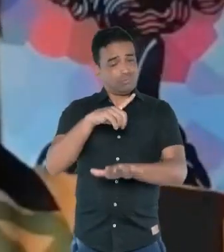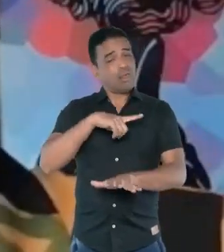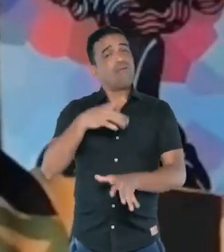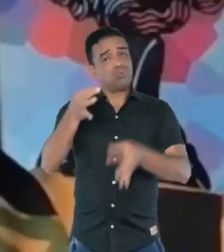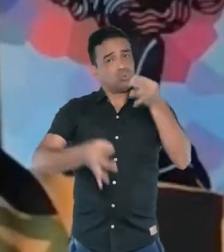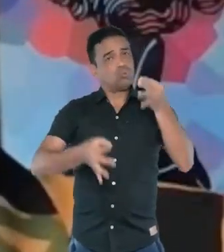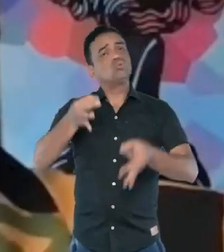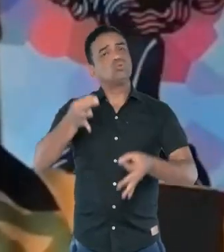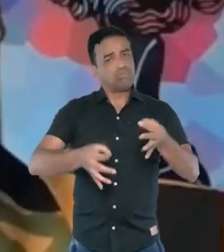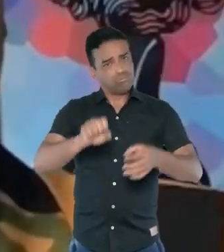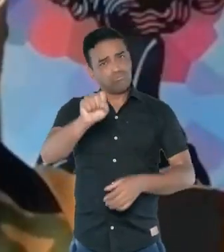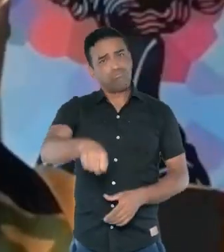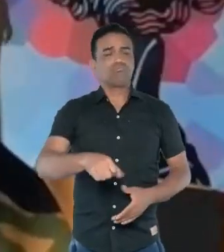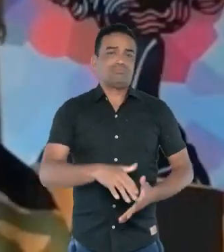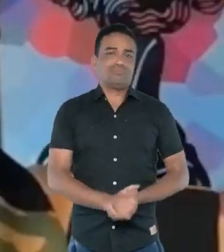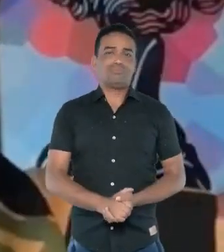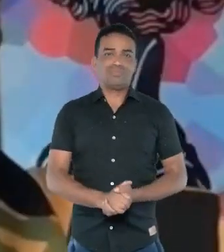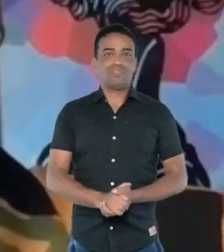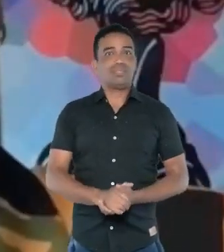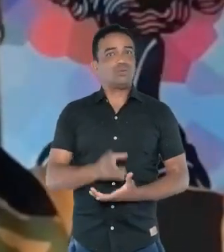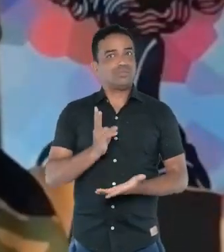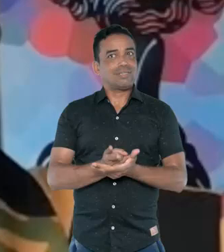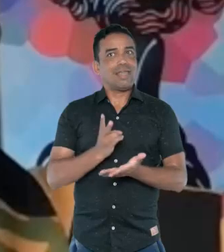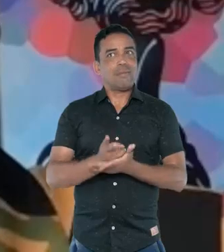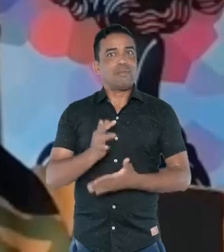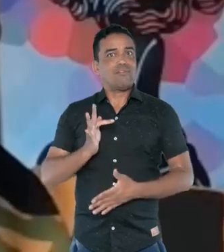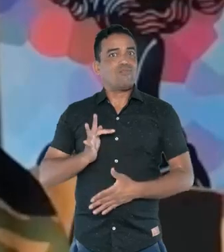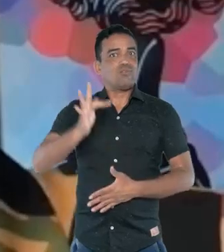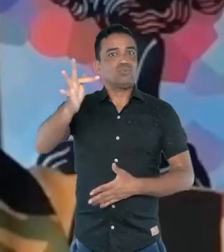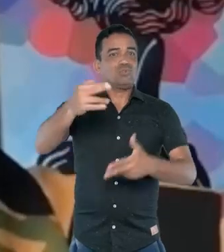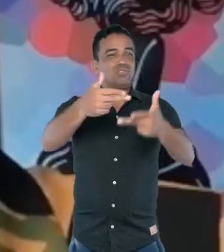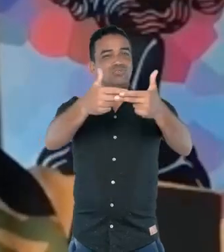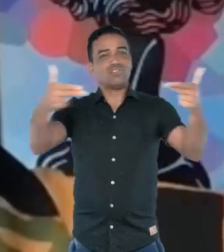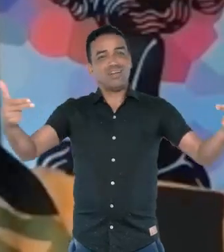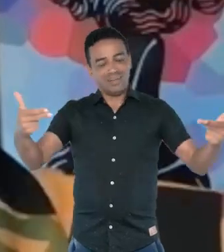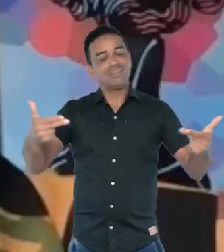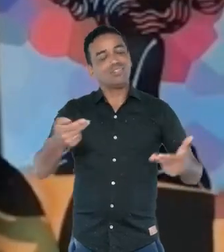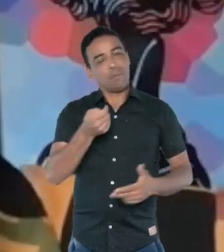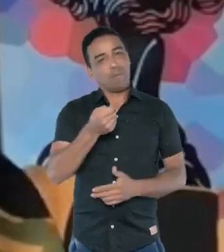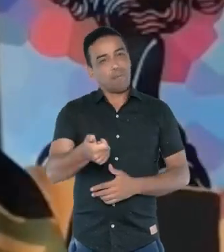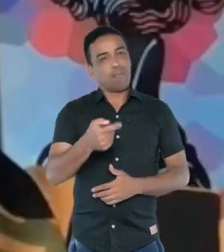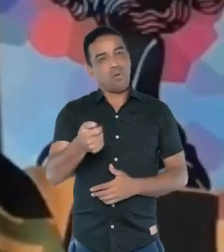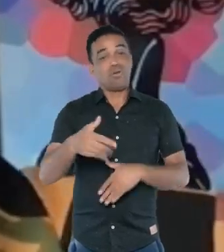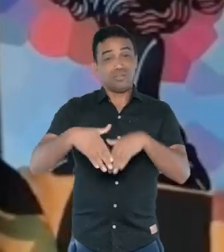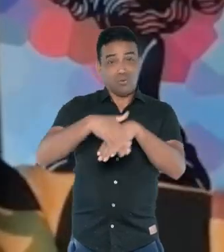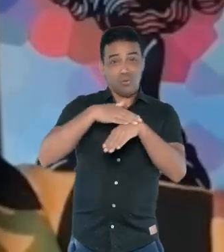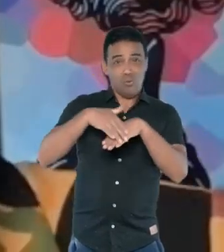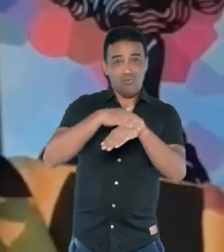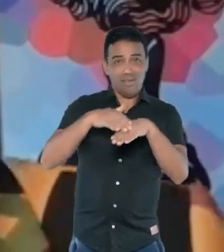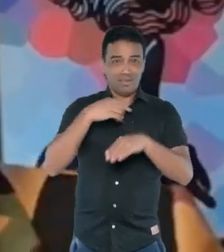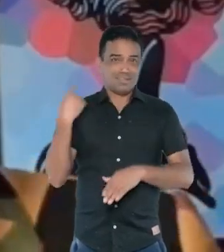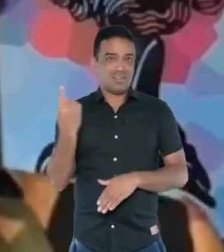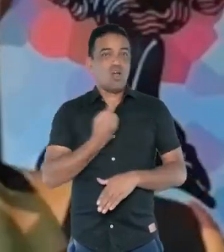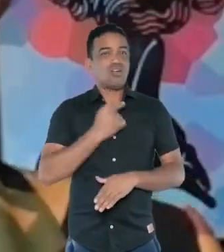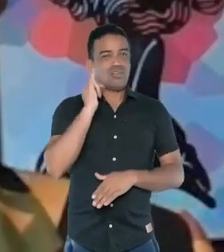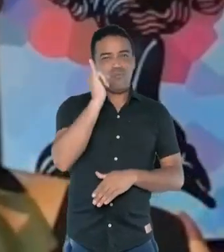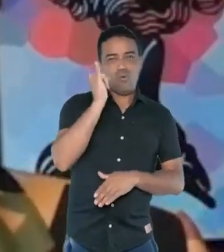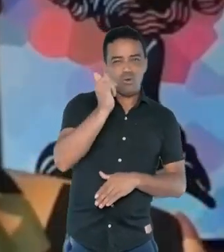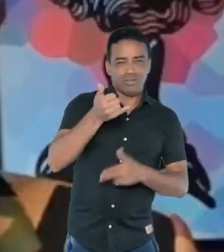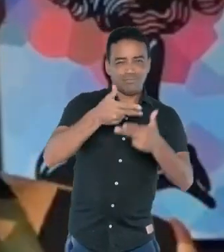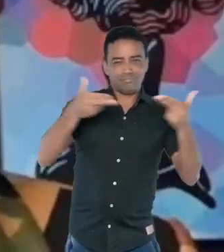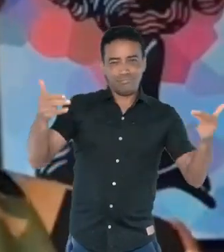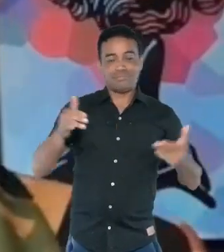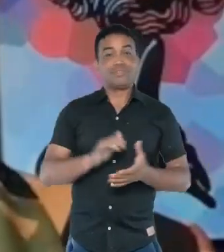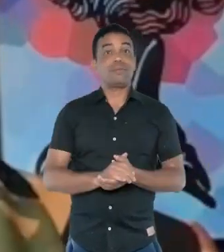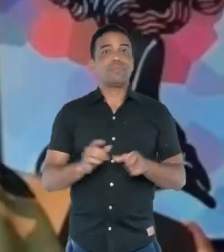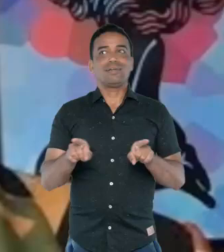e ele é sempre futuros, assim. Então, um pouquinho isso. Ao longo da nossa conversa, vou contando, mas também tem